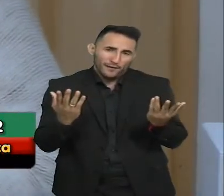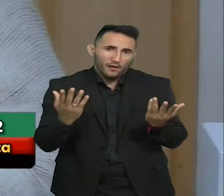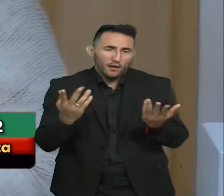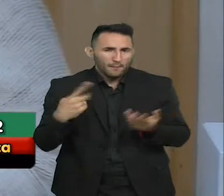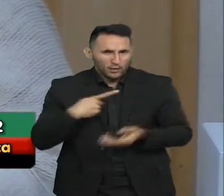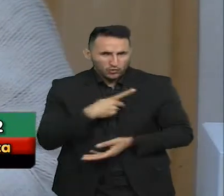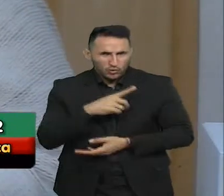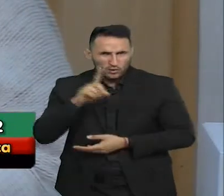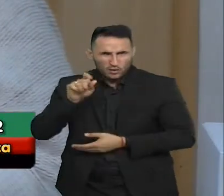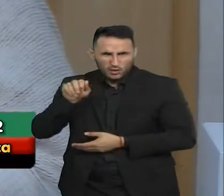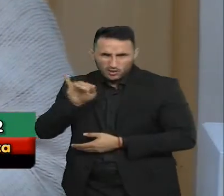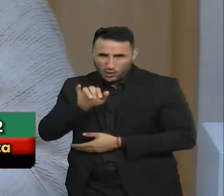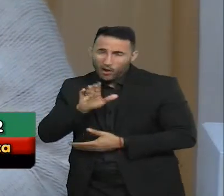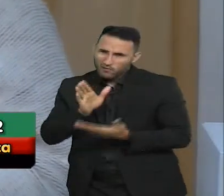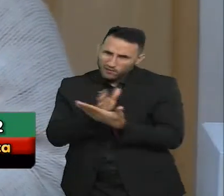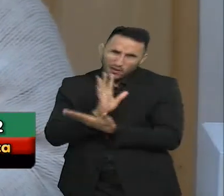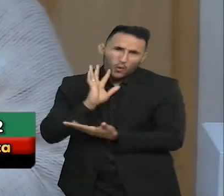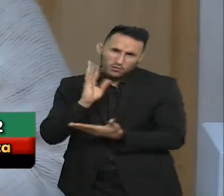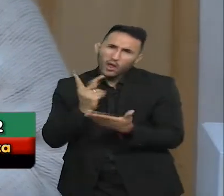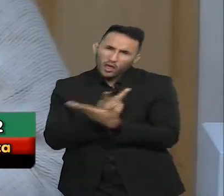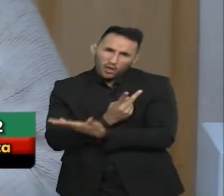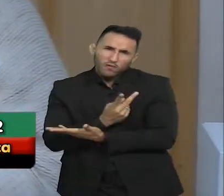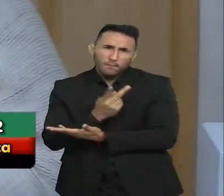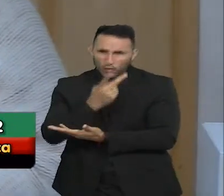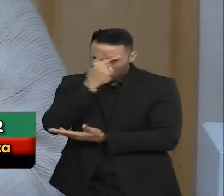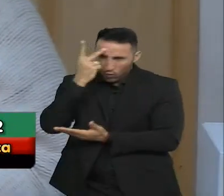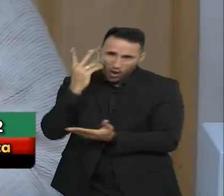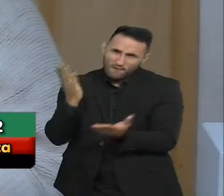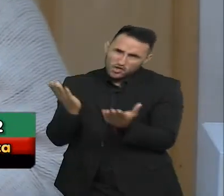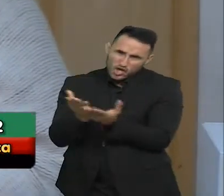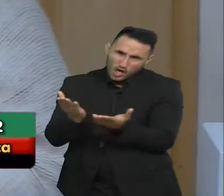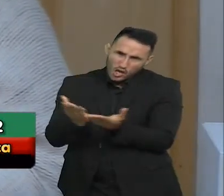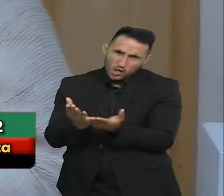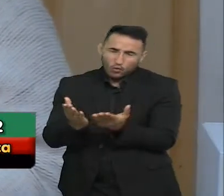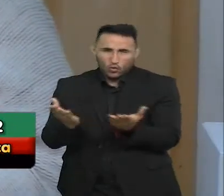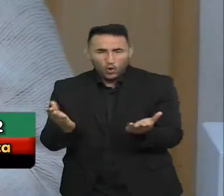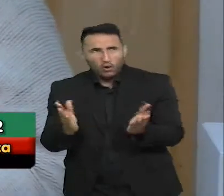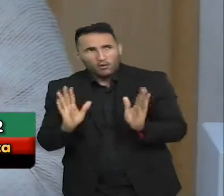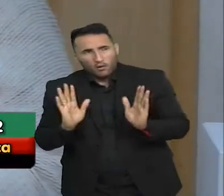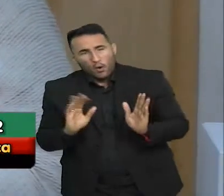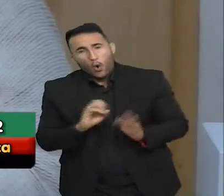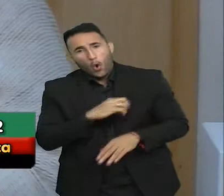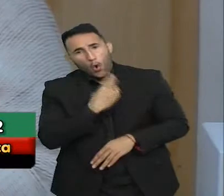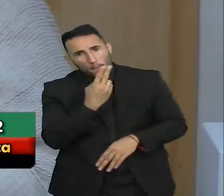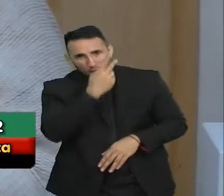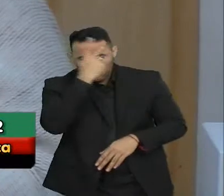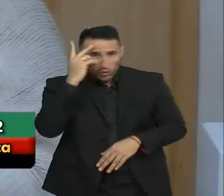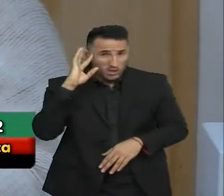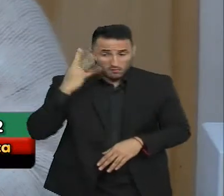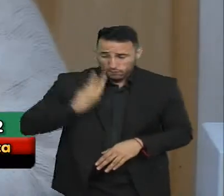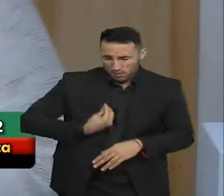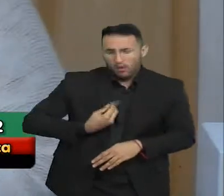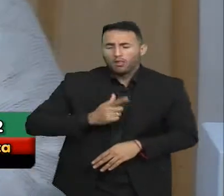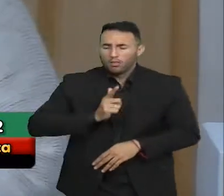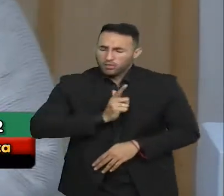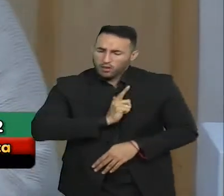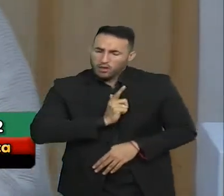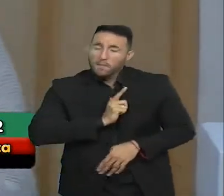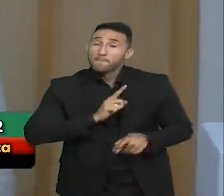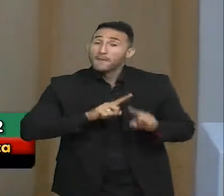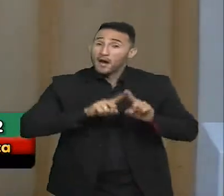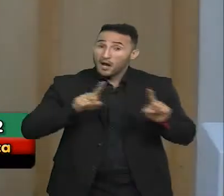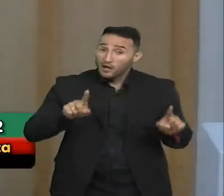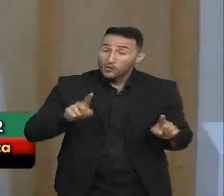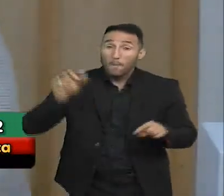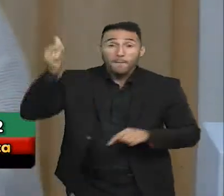pastor Daniel, com algum evangélico, não que não aconteça, Raposo, com algum espírita, né? Mas a gente sabe que